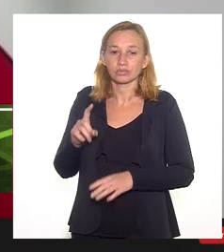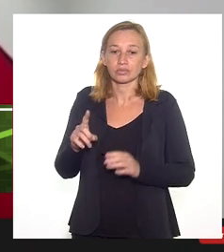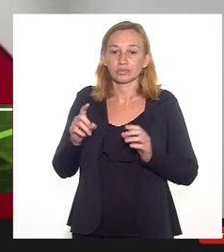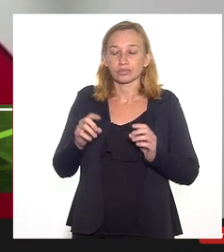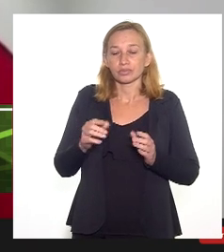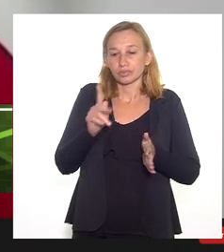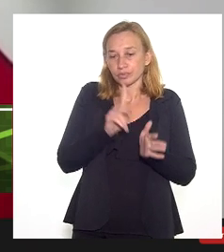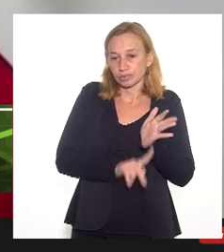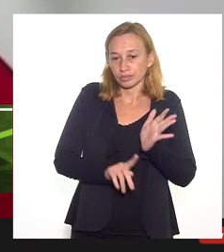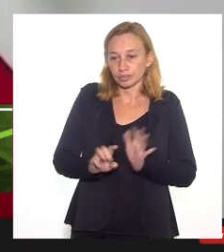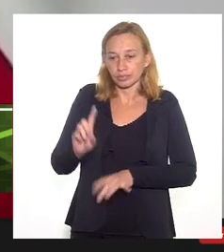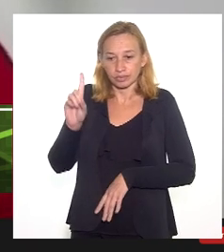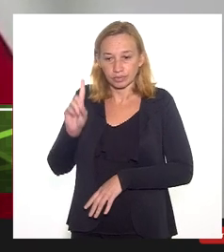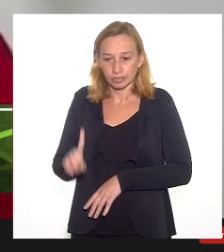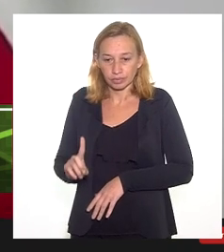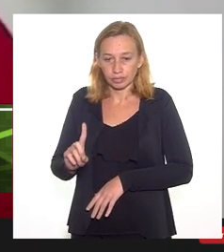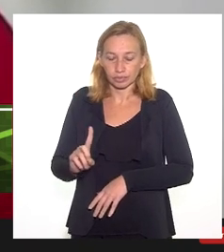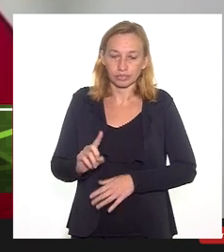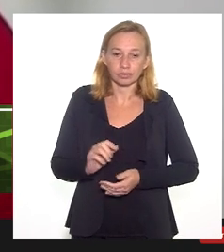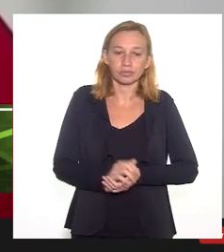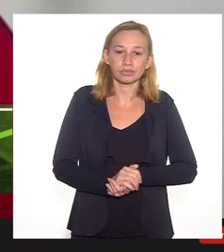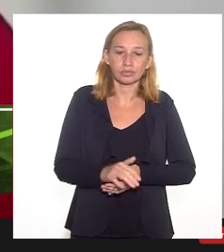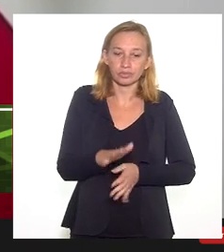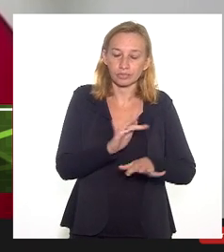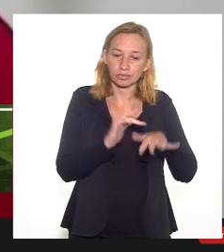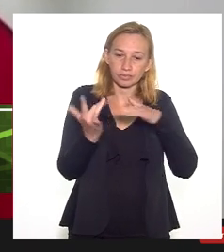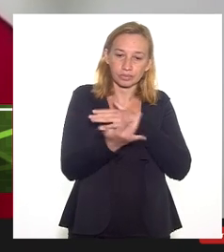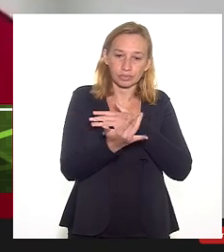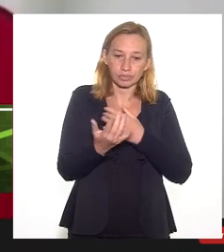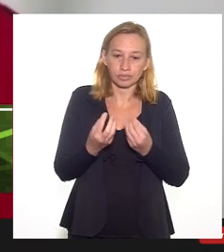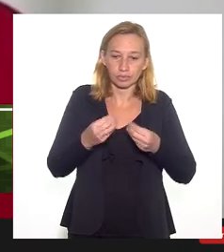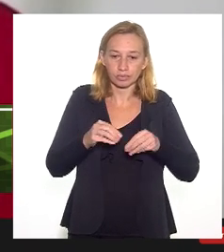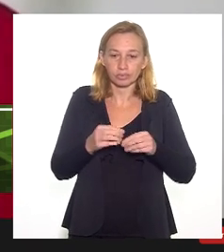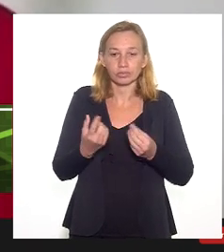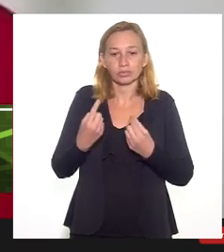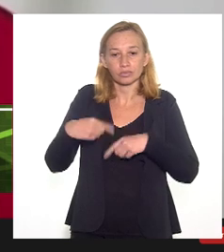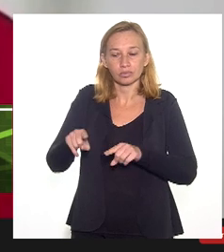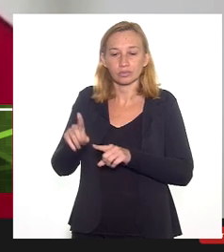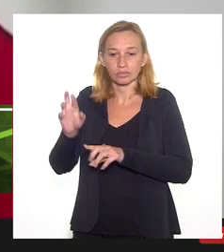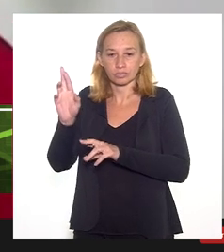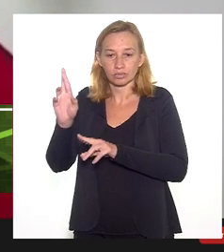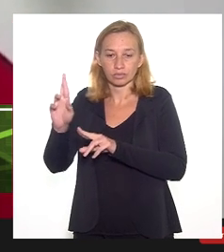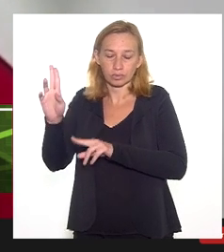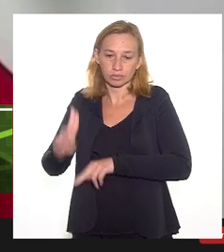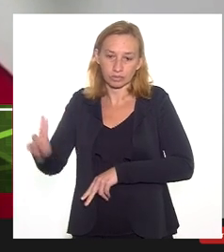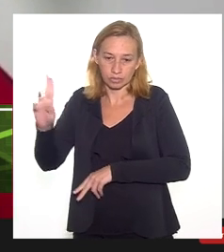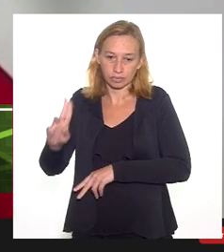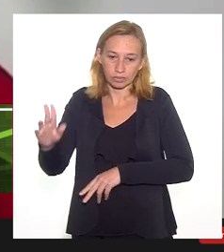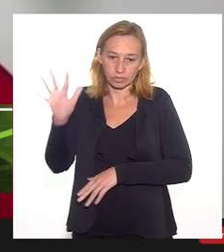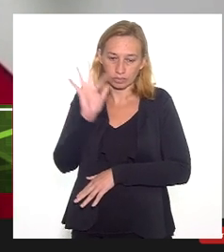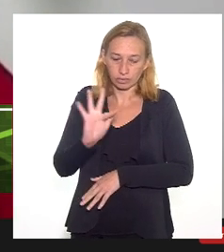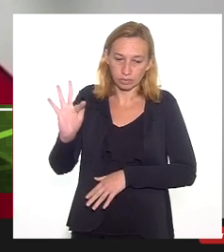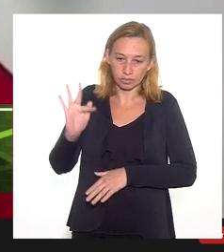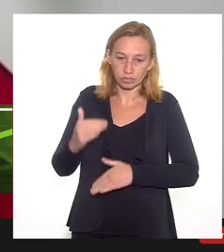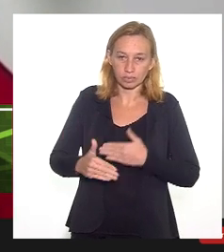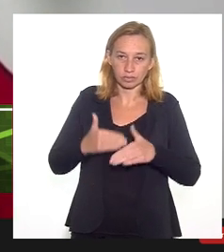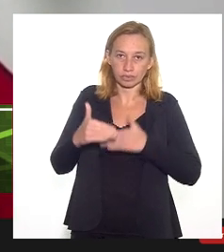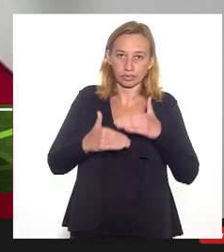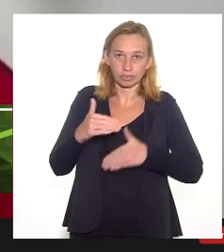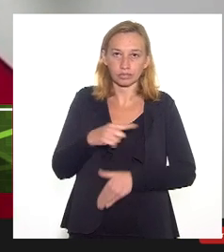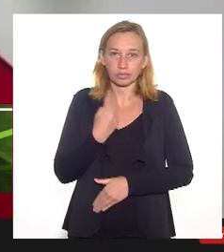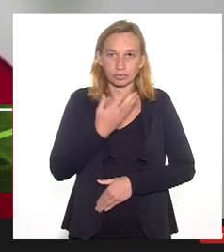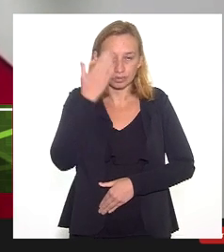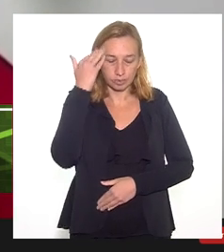situação de alta fragilidade financeira e social os ataques ao ERG assim como nas universidades federais fazem parte desse processo como nós